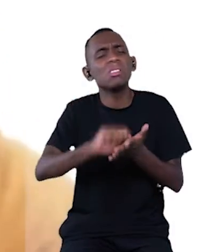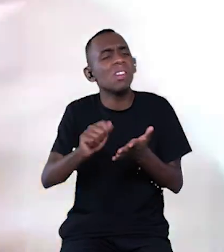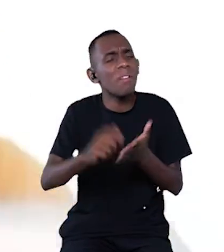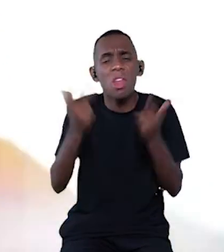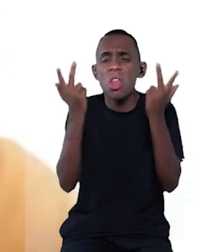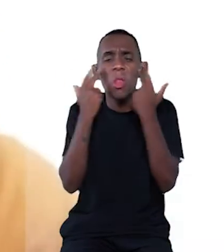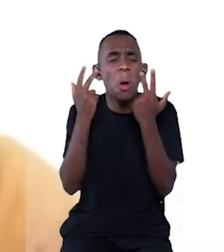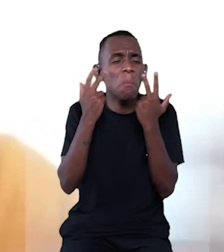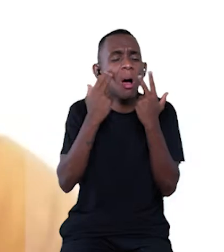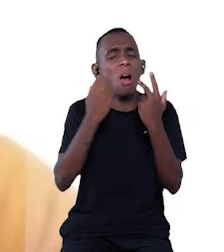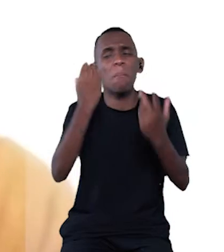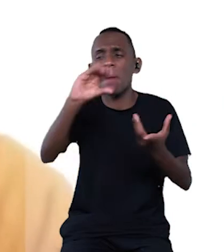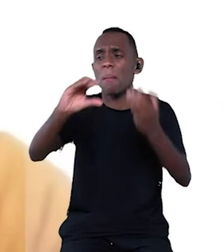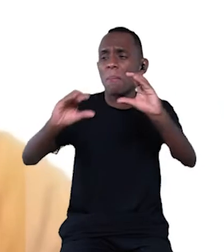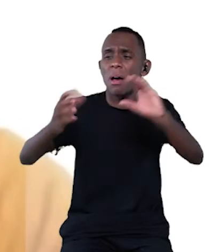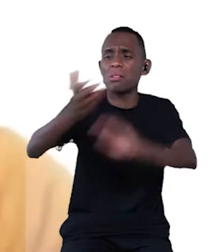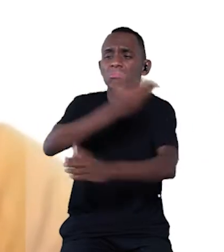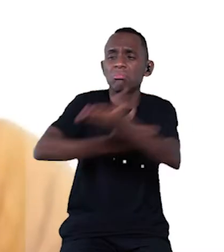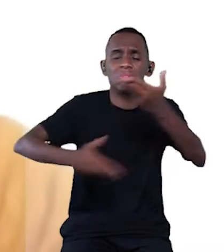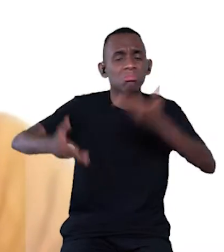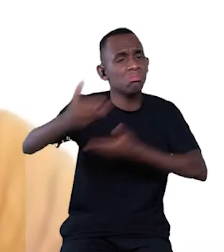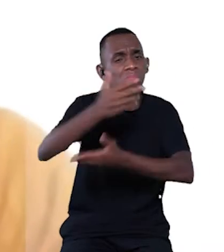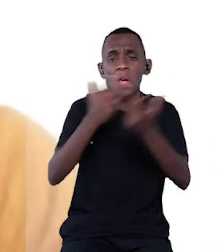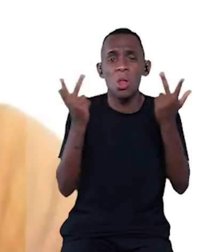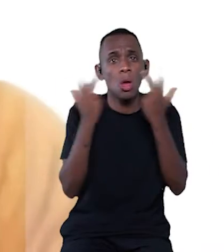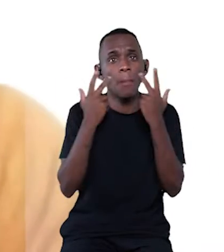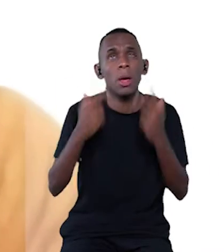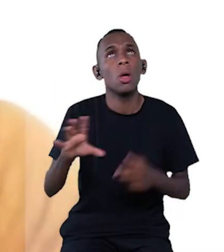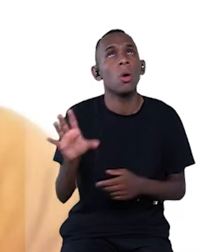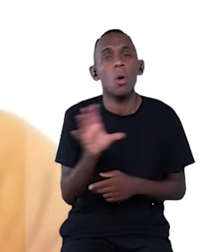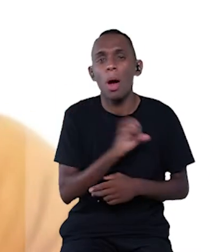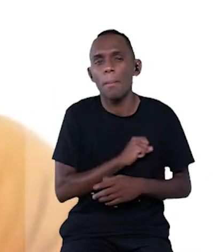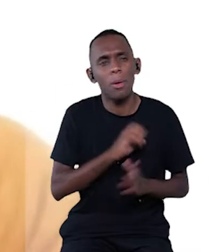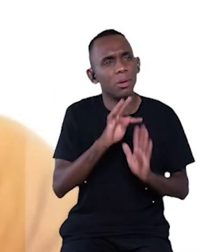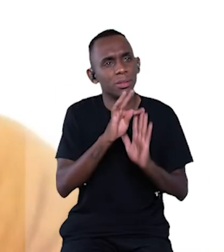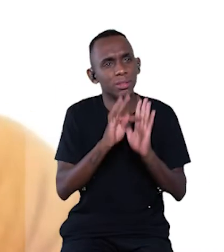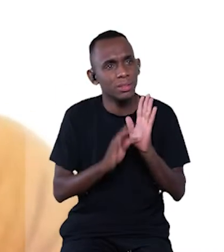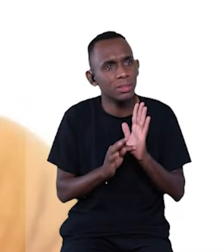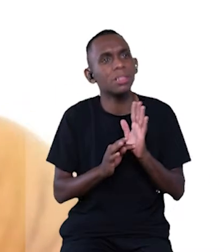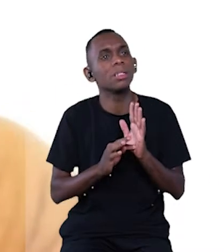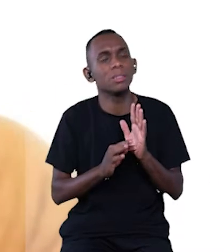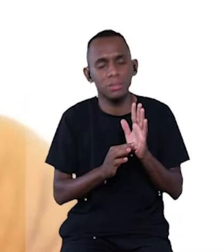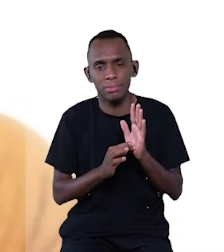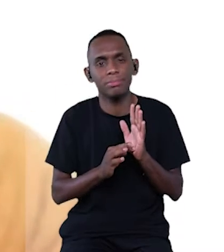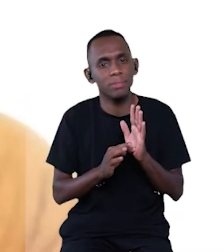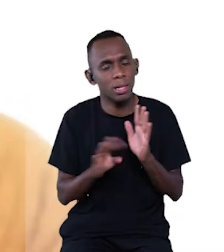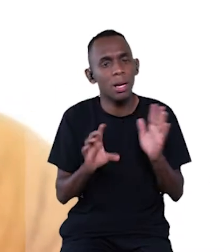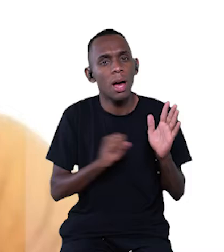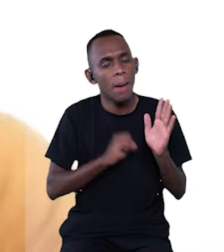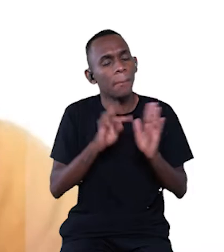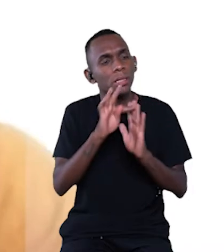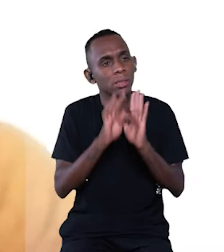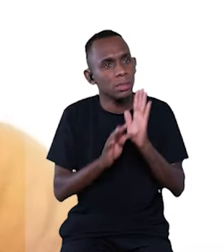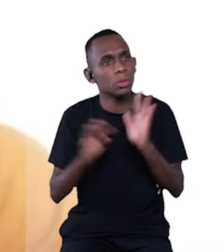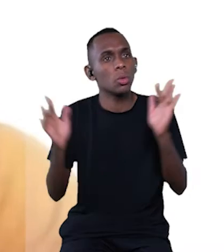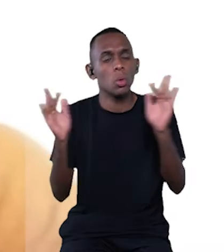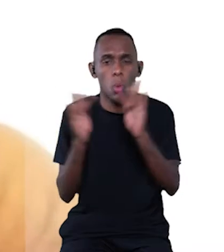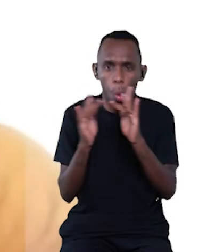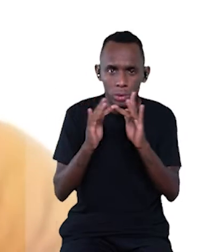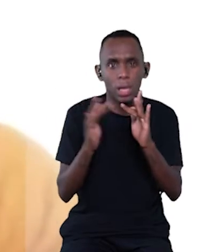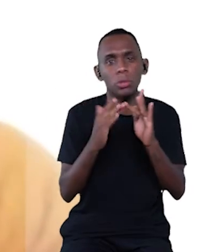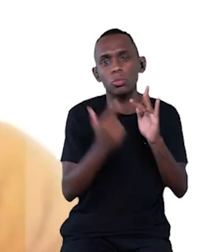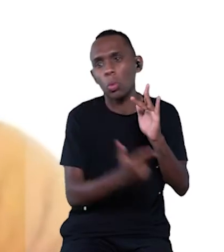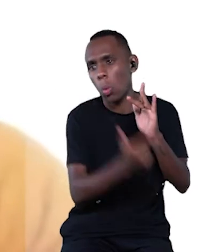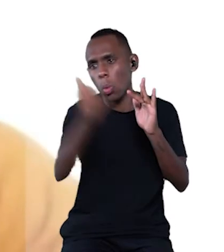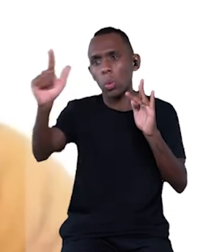as pessoas foram comentando, compartilhando, e eu adoro essa escrita, esse contato com o